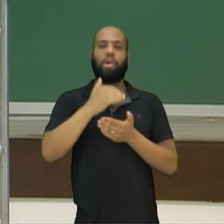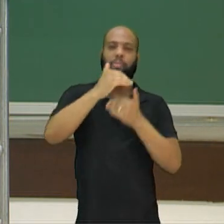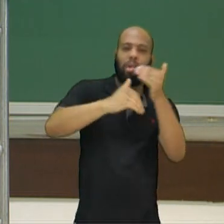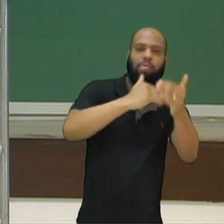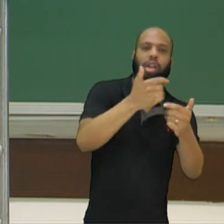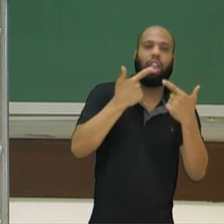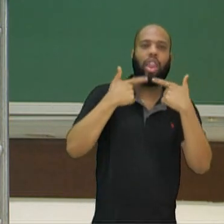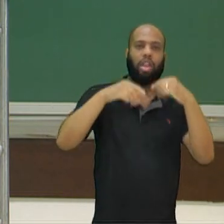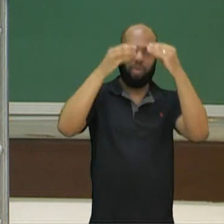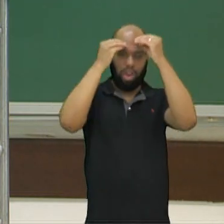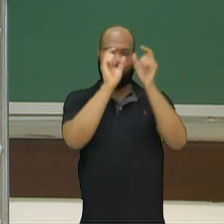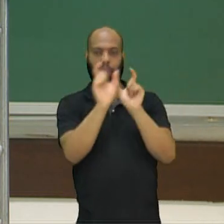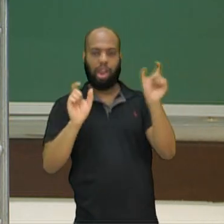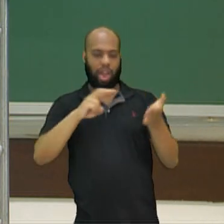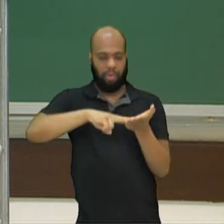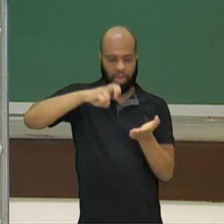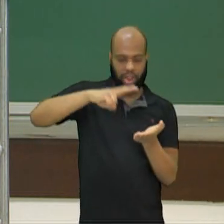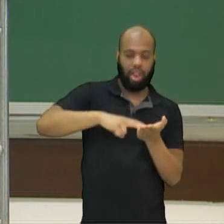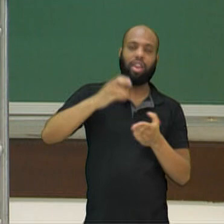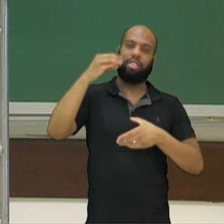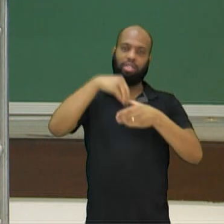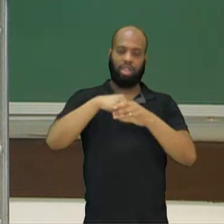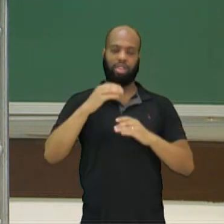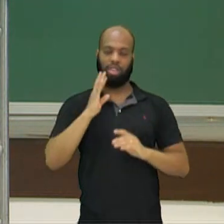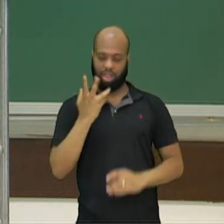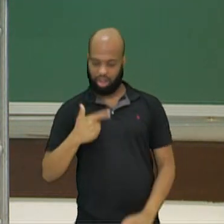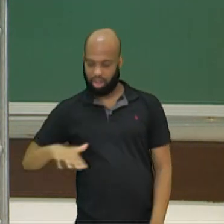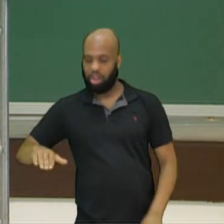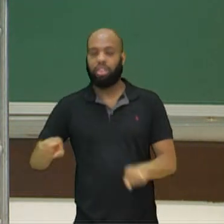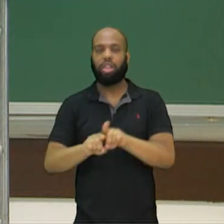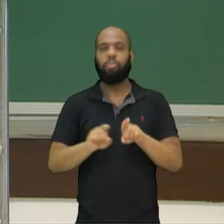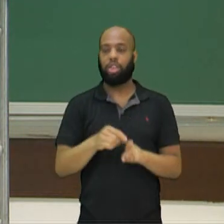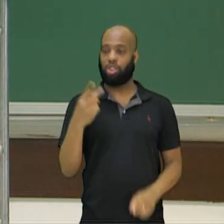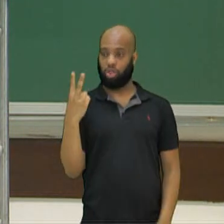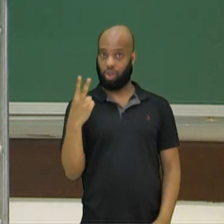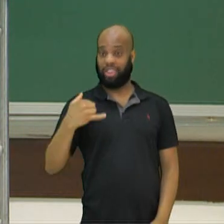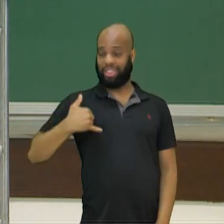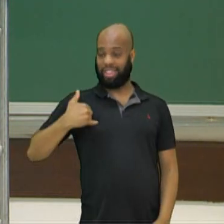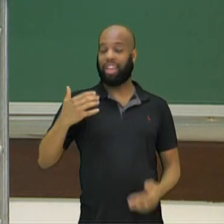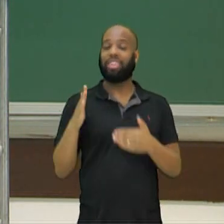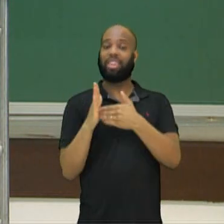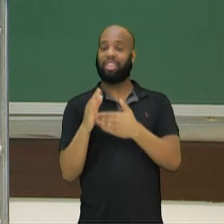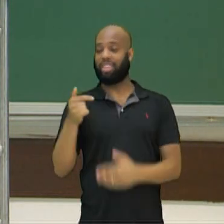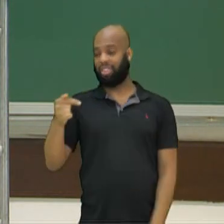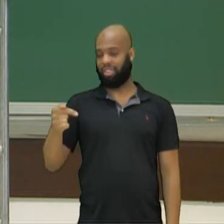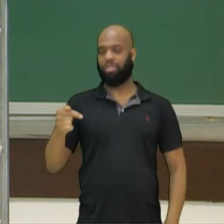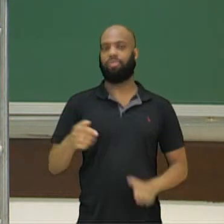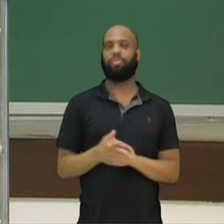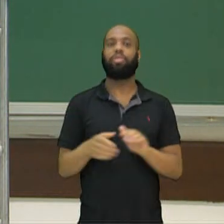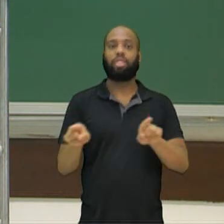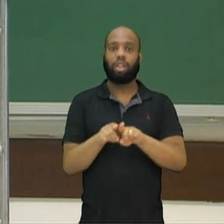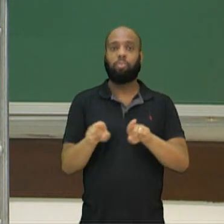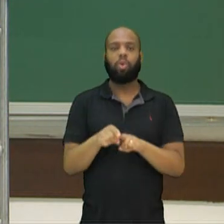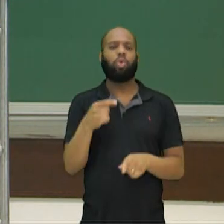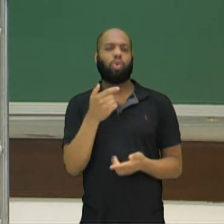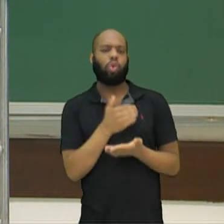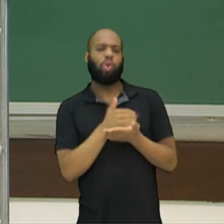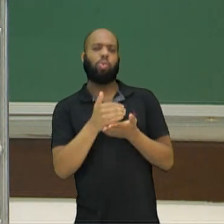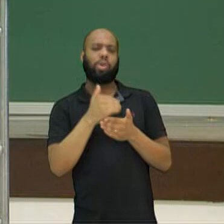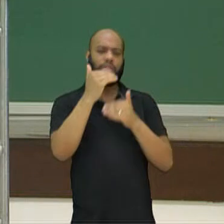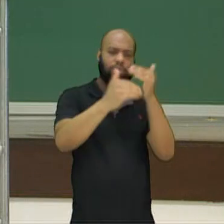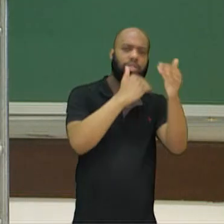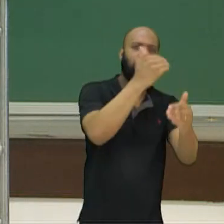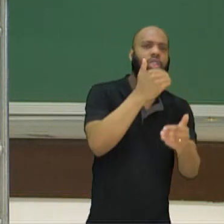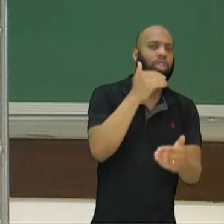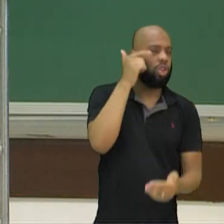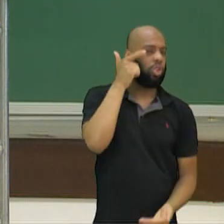e evolução da linguagem dentro da criança, dos 2 aos 7 anos. E também a evolução o quê? Dos símbolos. A criança começa a